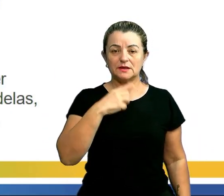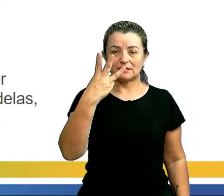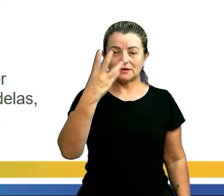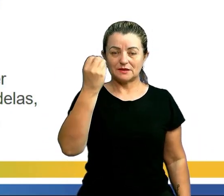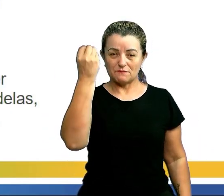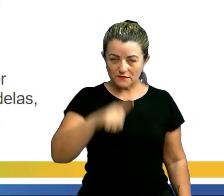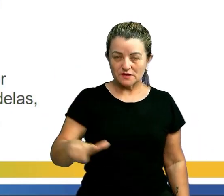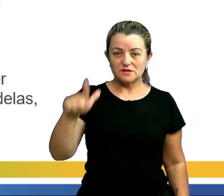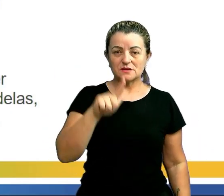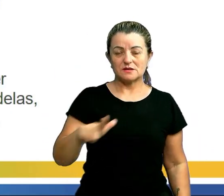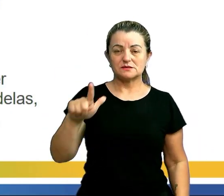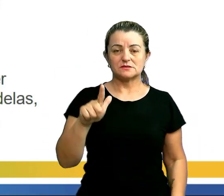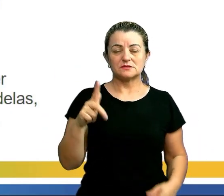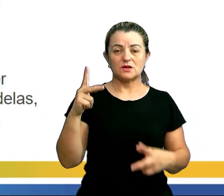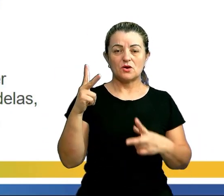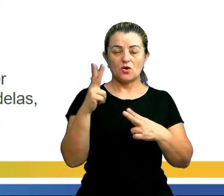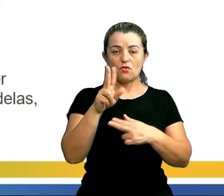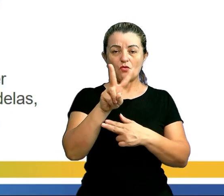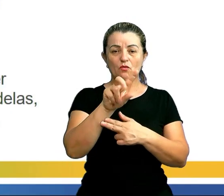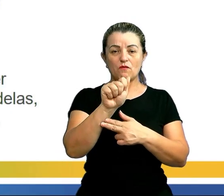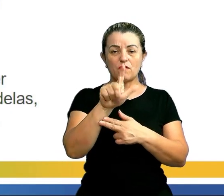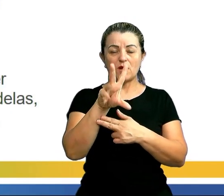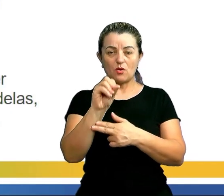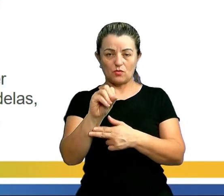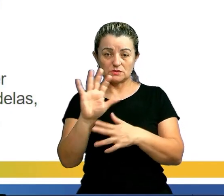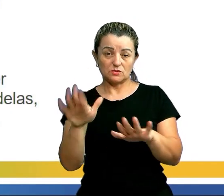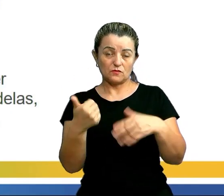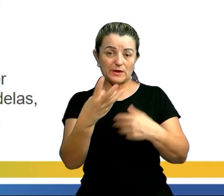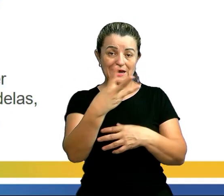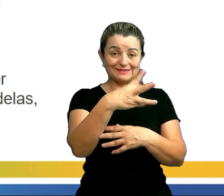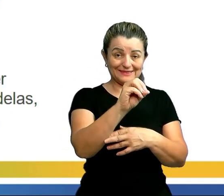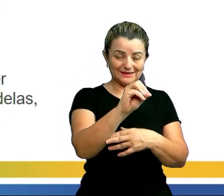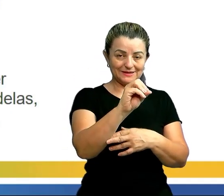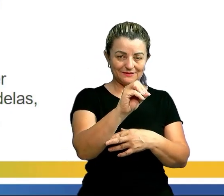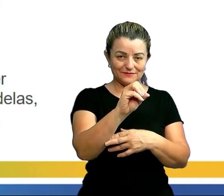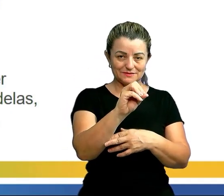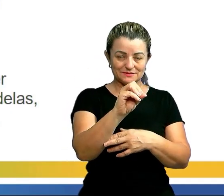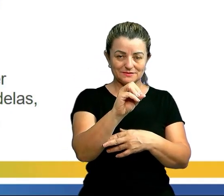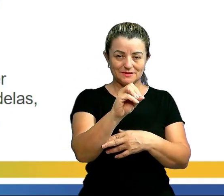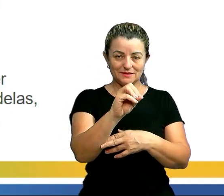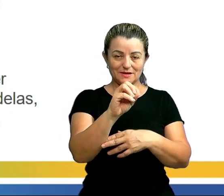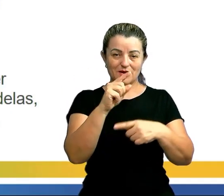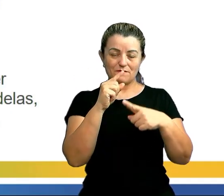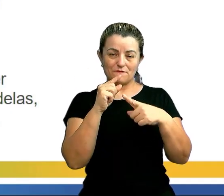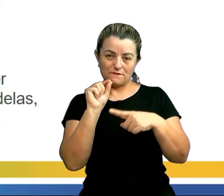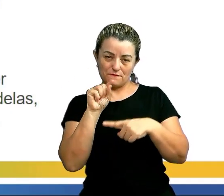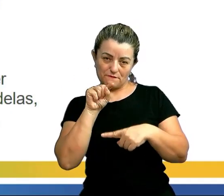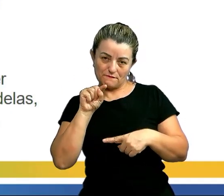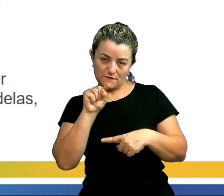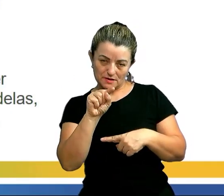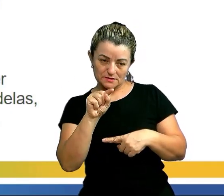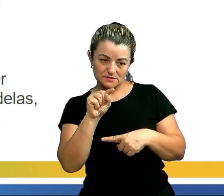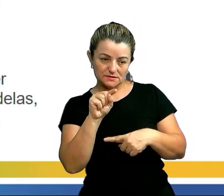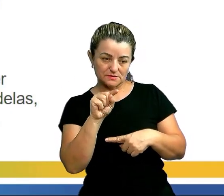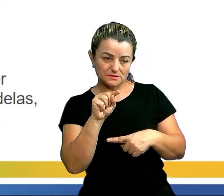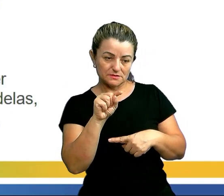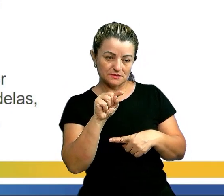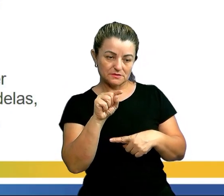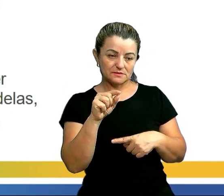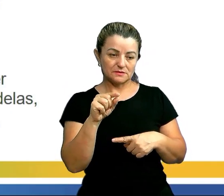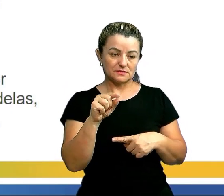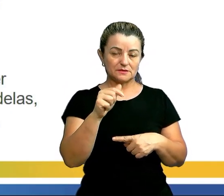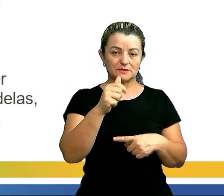do perímetro. Então, eu vou pegar 30 vezes 1.280, que vai dar 38.400